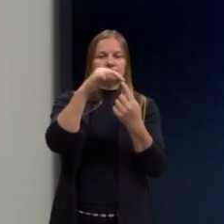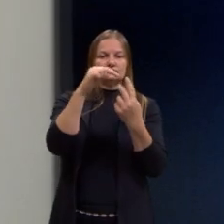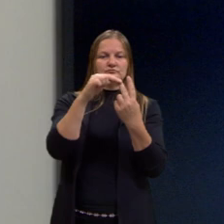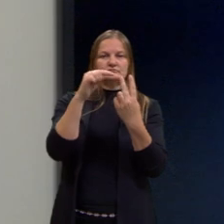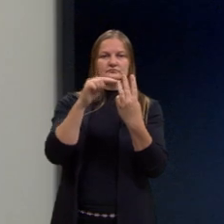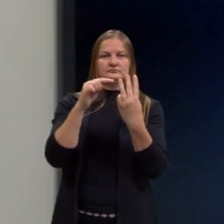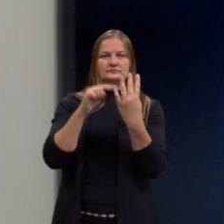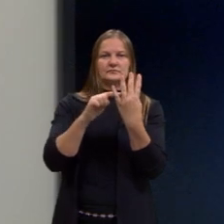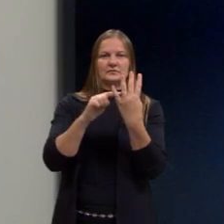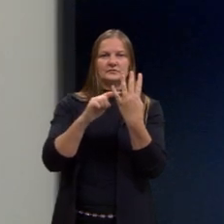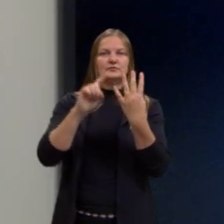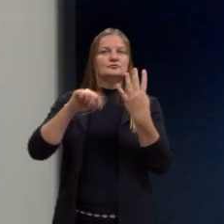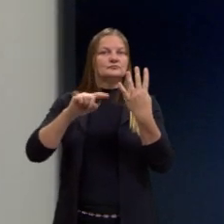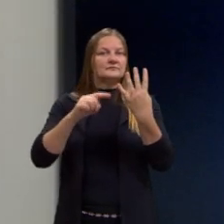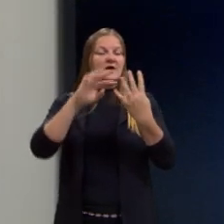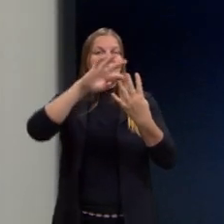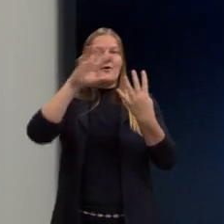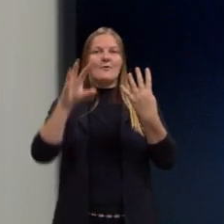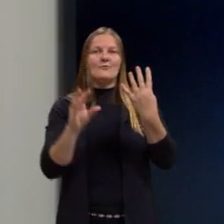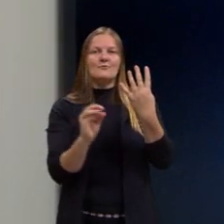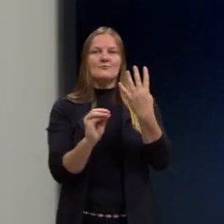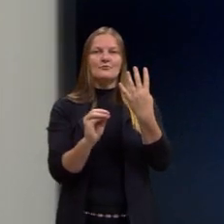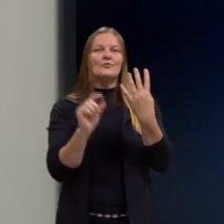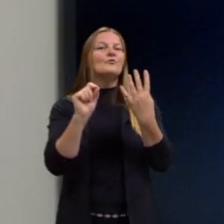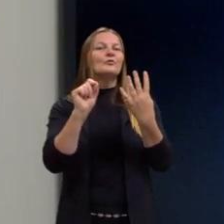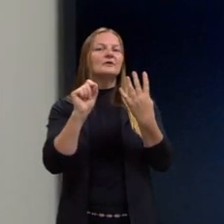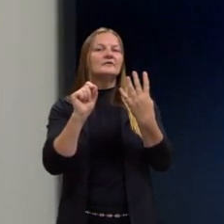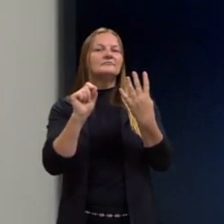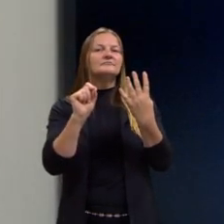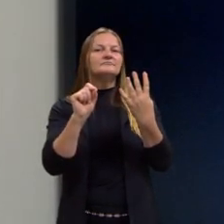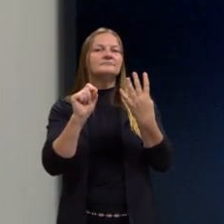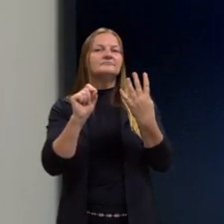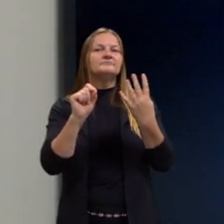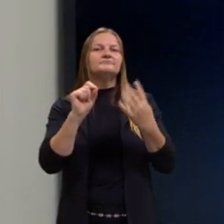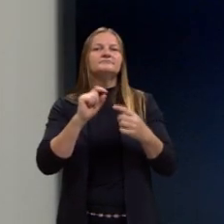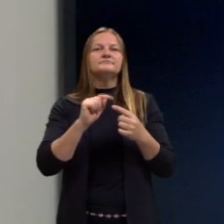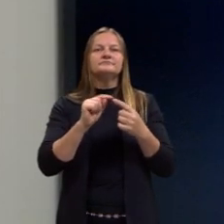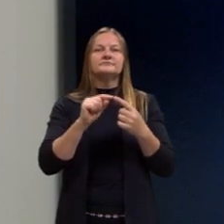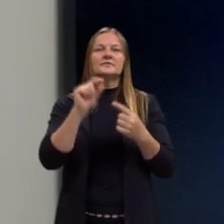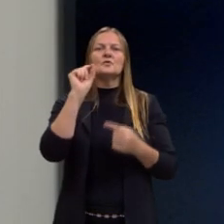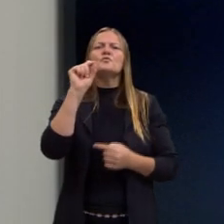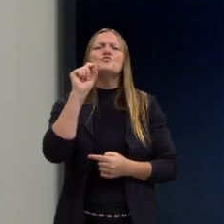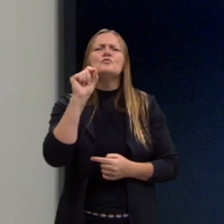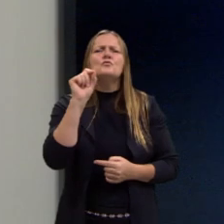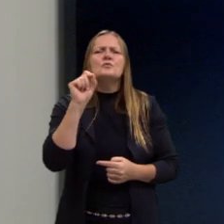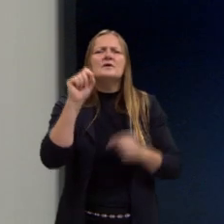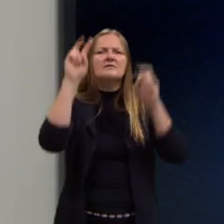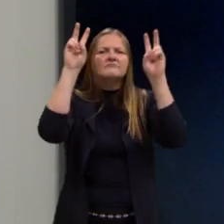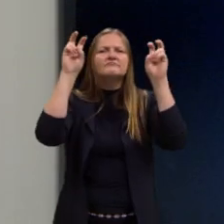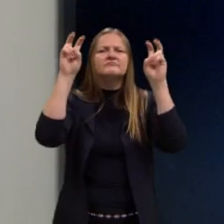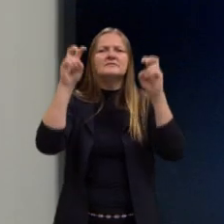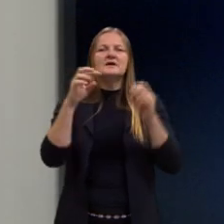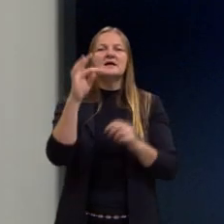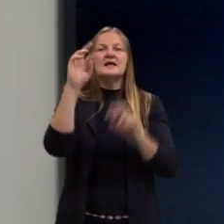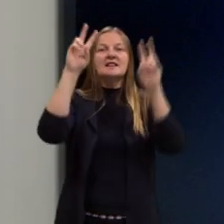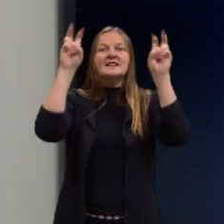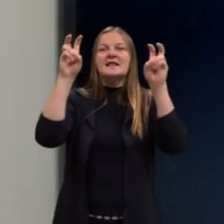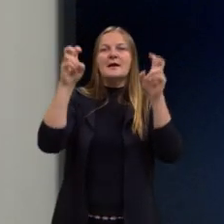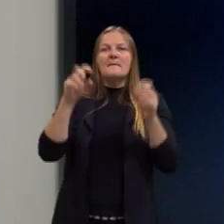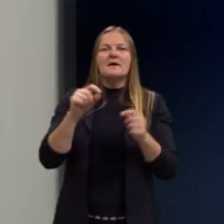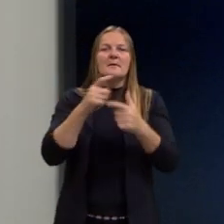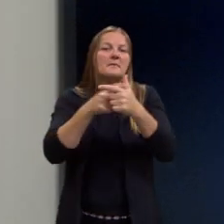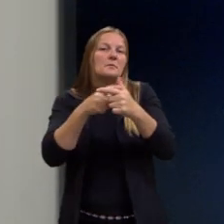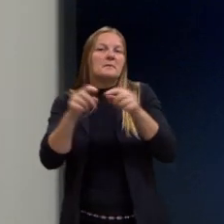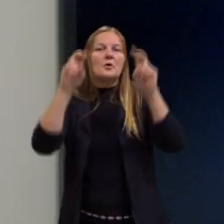que levam a concluir e o que tema ou problema né O que vai ser